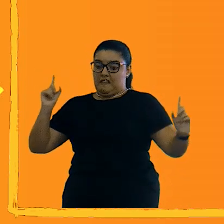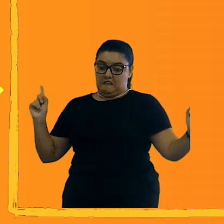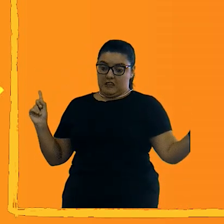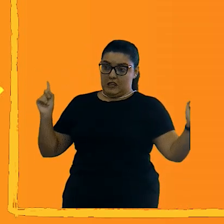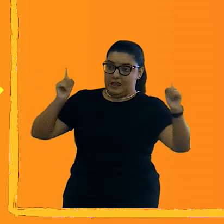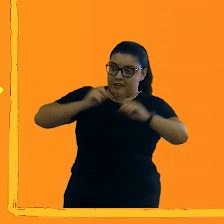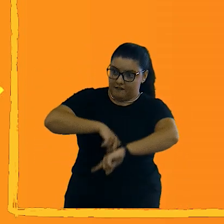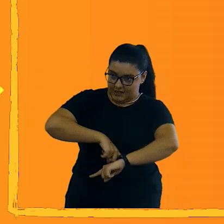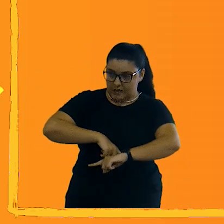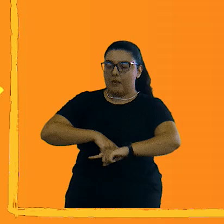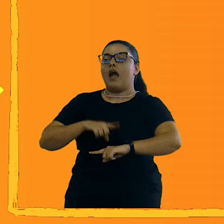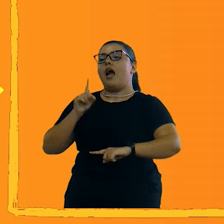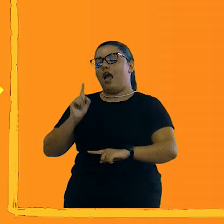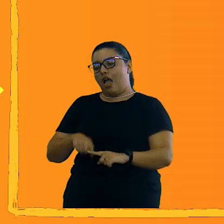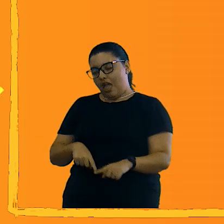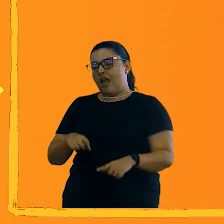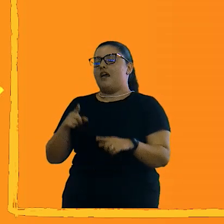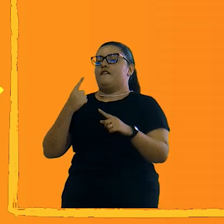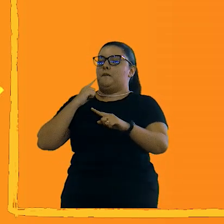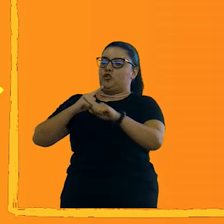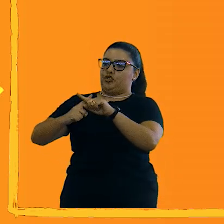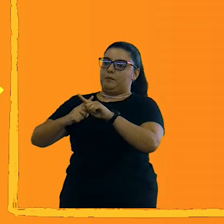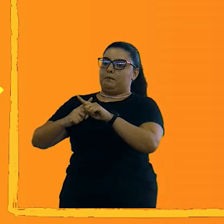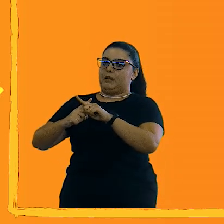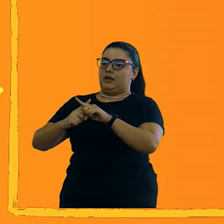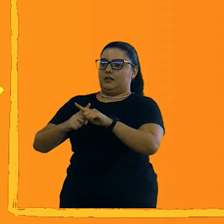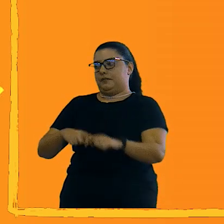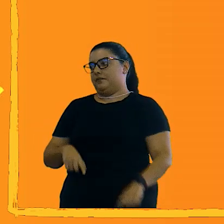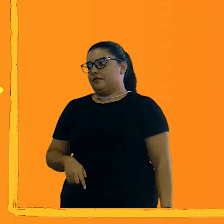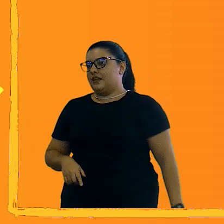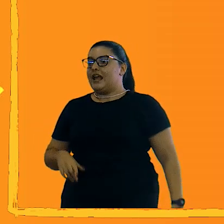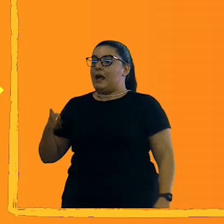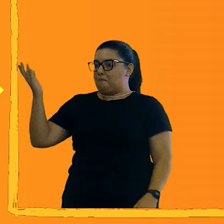inversamente proporcionais elas se